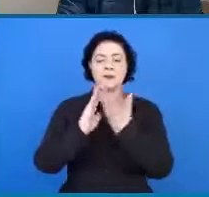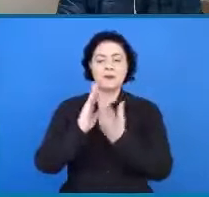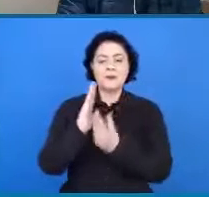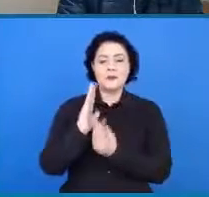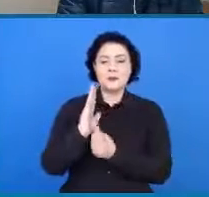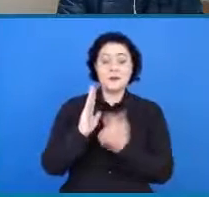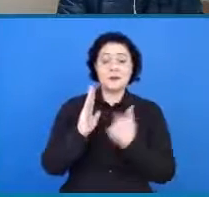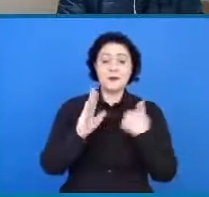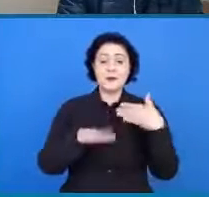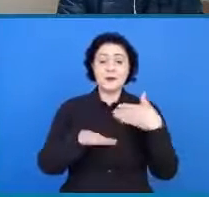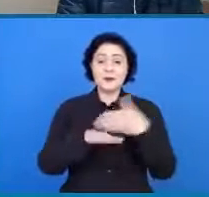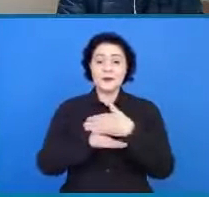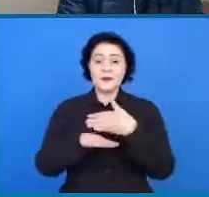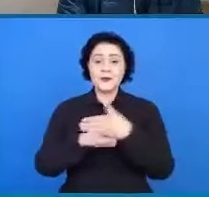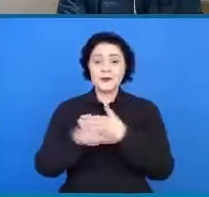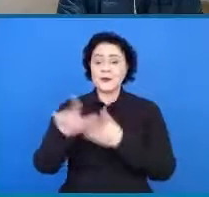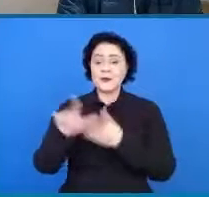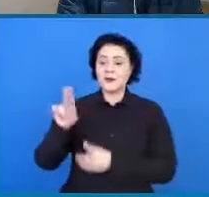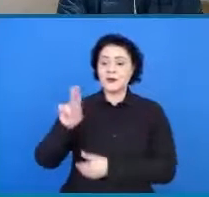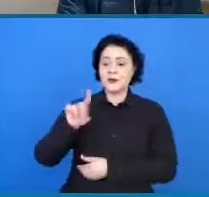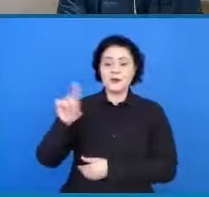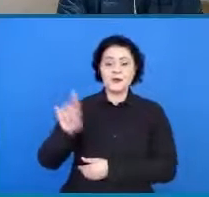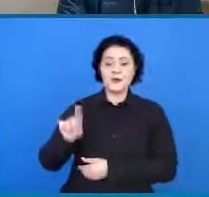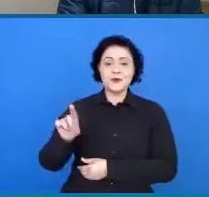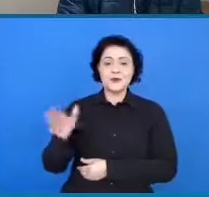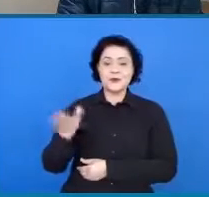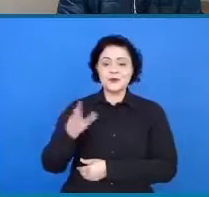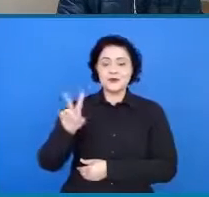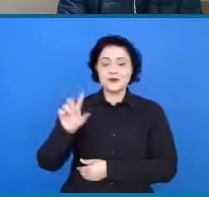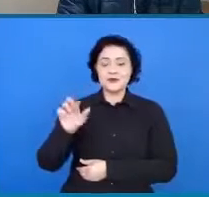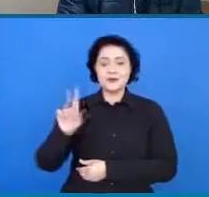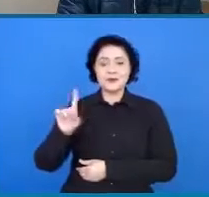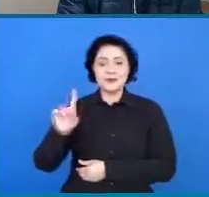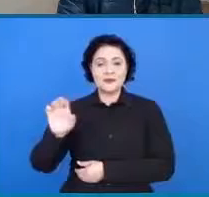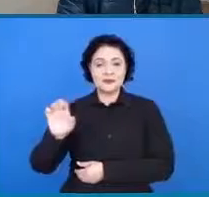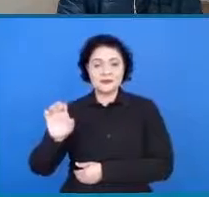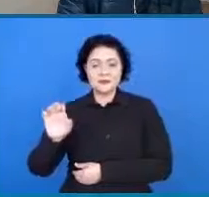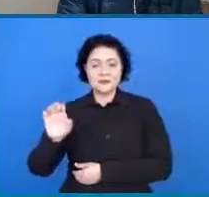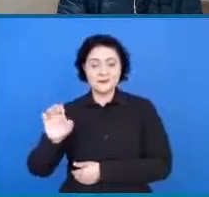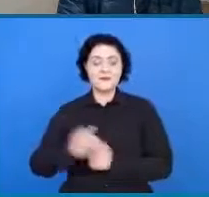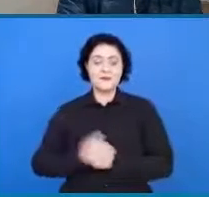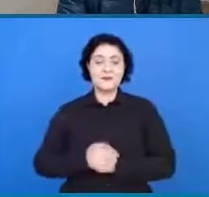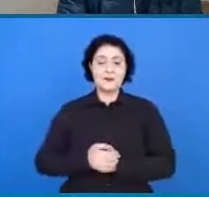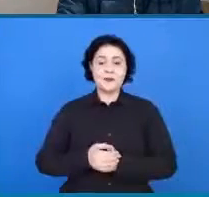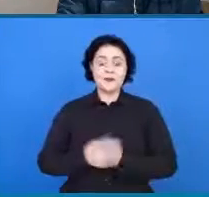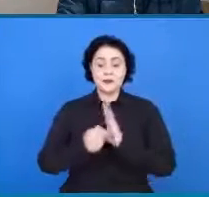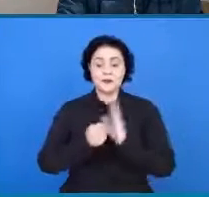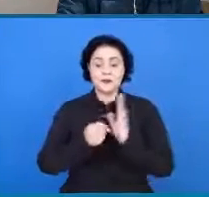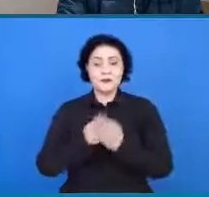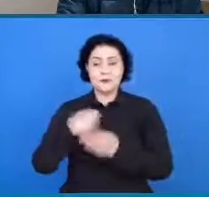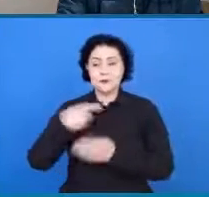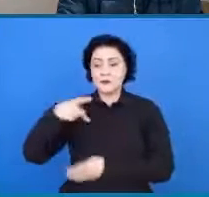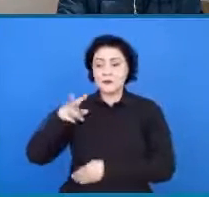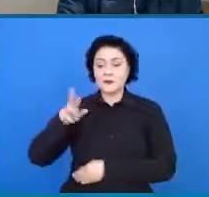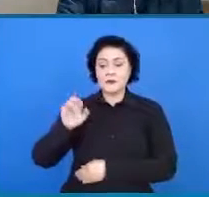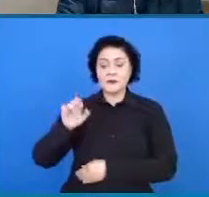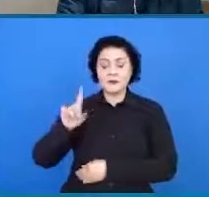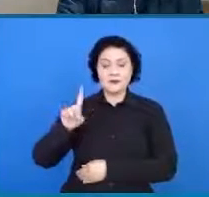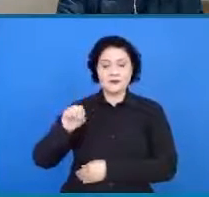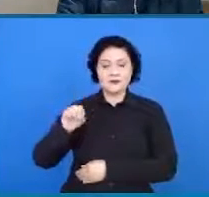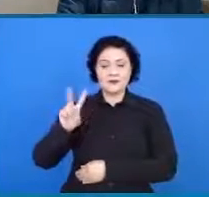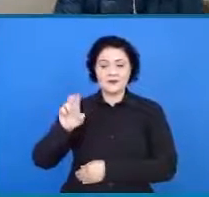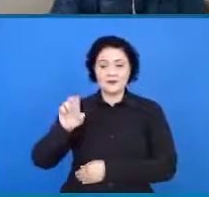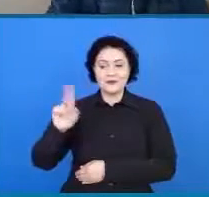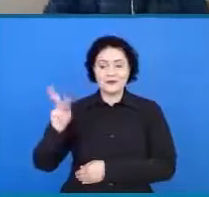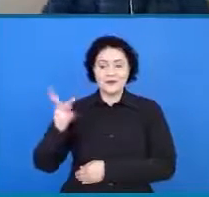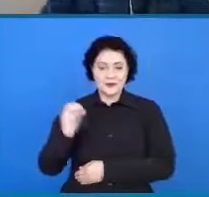Curitiba foi o luz e verdade ali no Prado Velho na Rua Comendador Roseira o e naquele momento